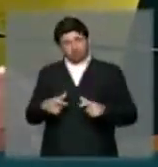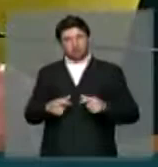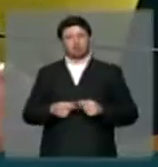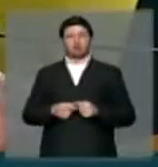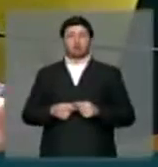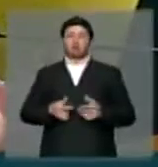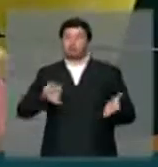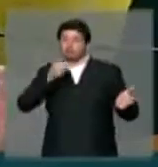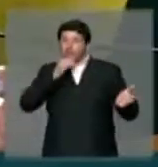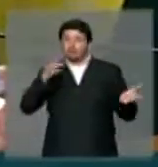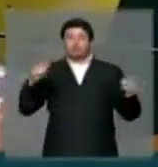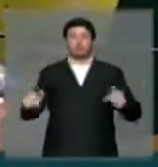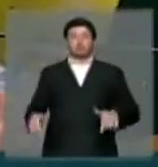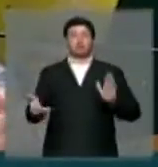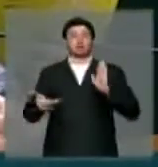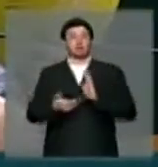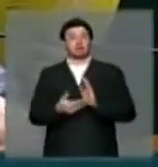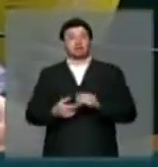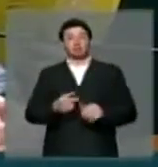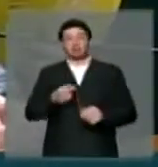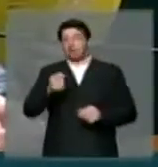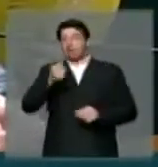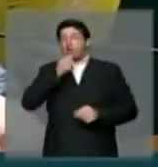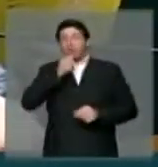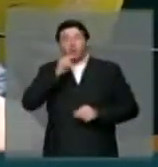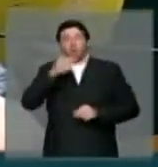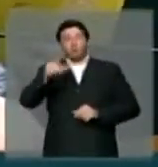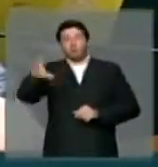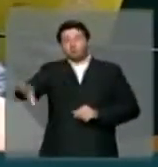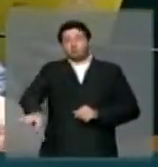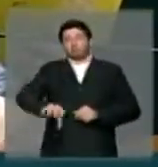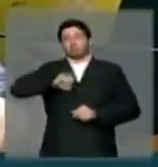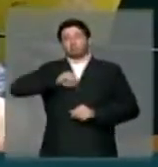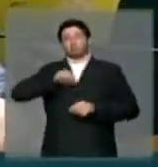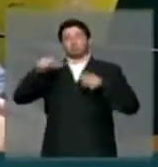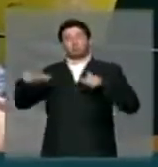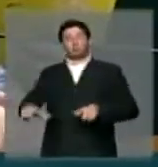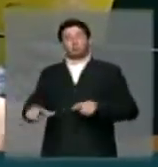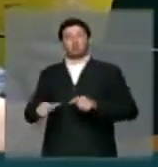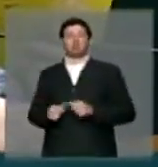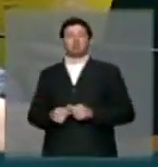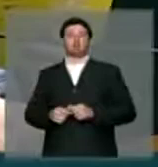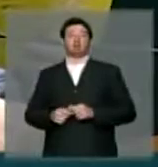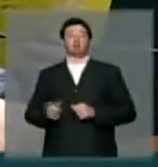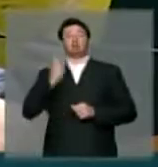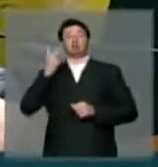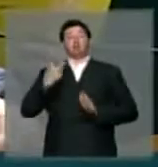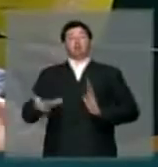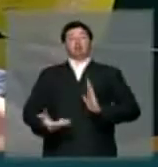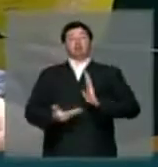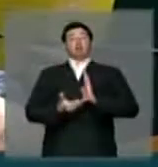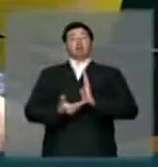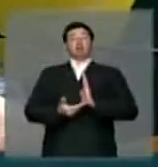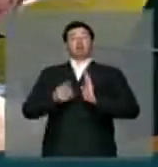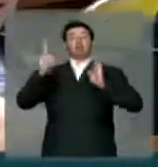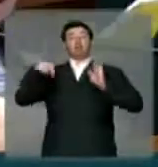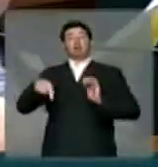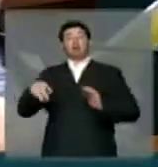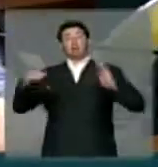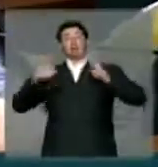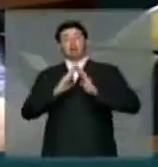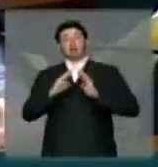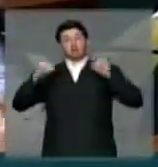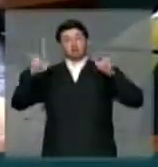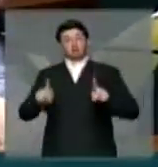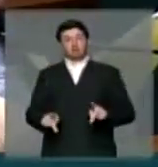E, lamentavelmente, essa casa ainda não incorporou esse espaço. Quando a gente diz a Câmara é a casa do